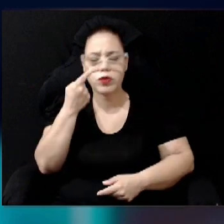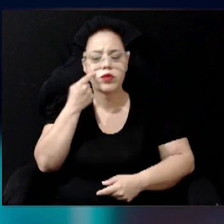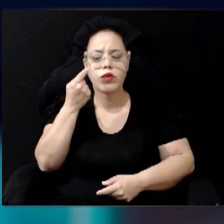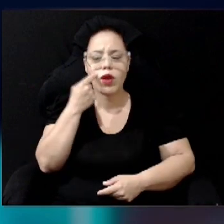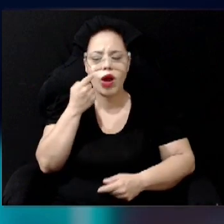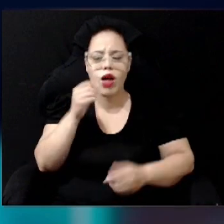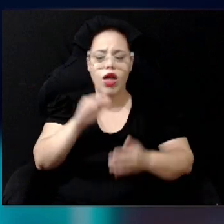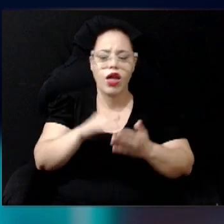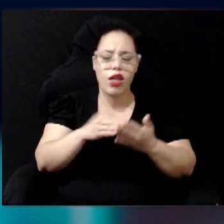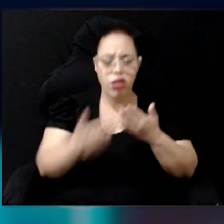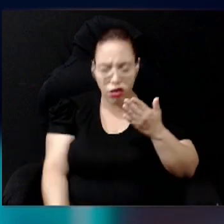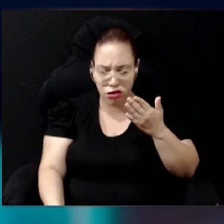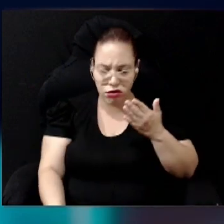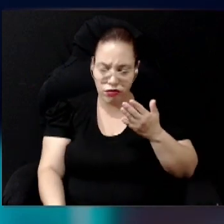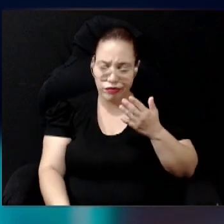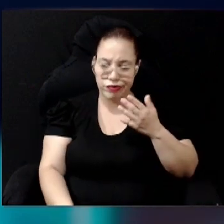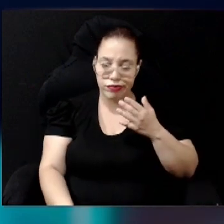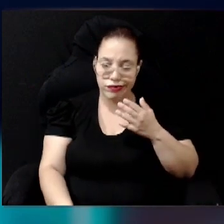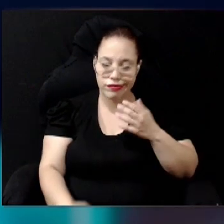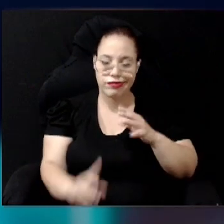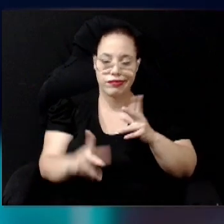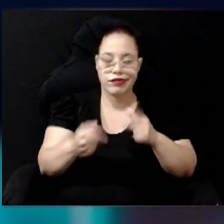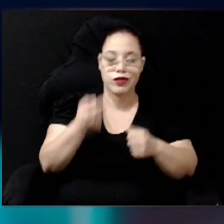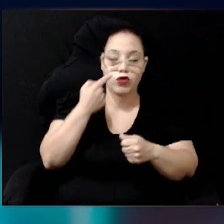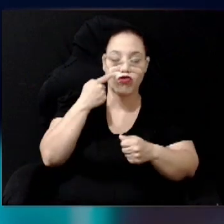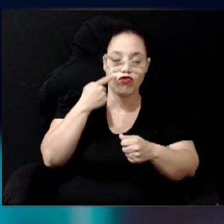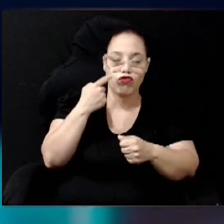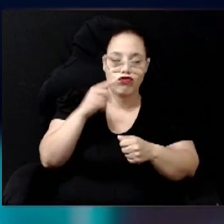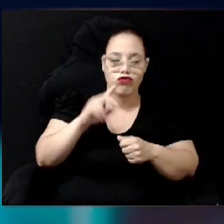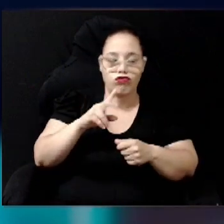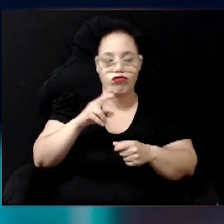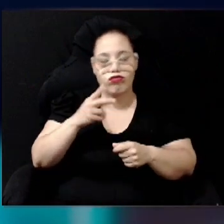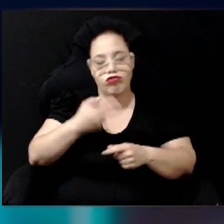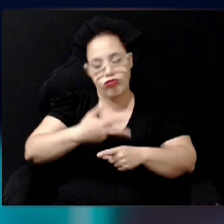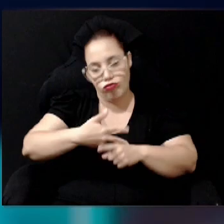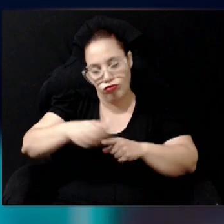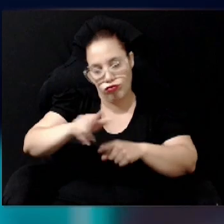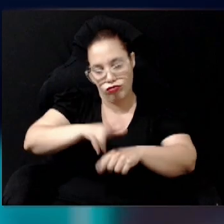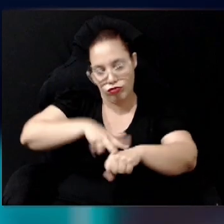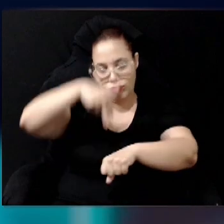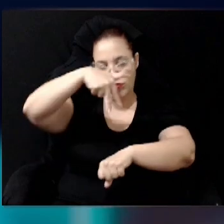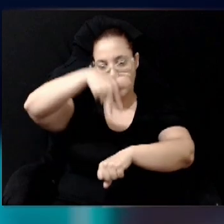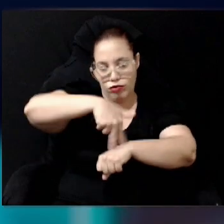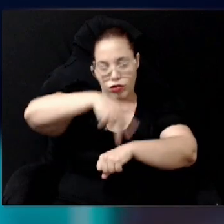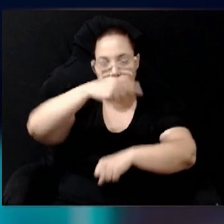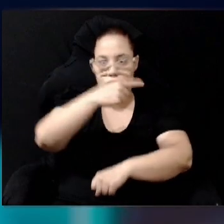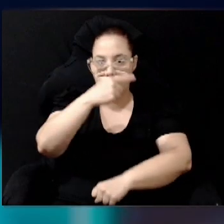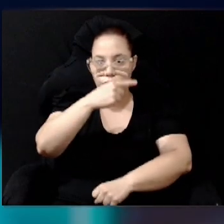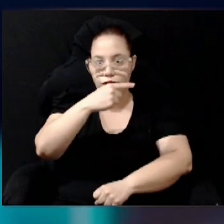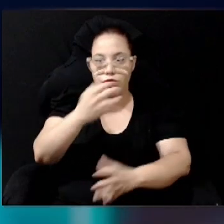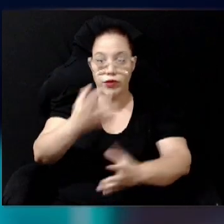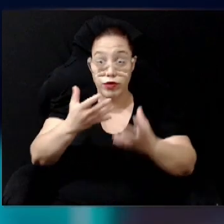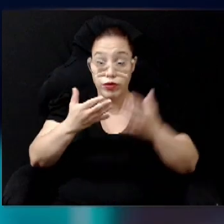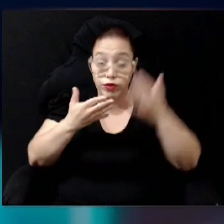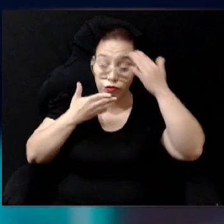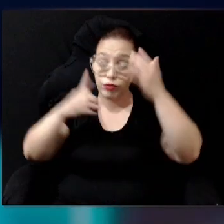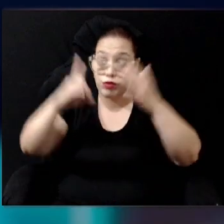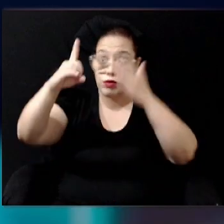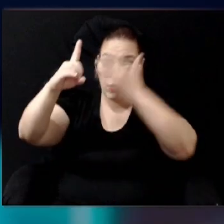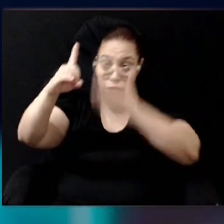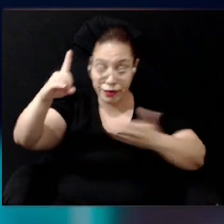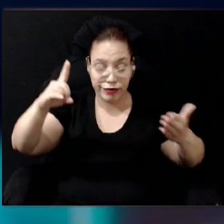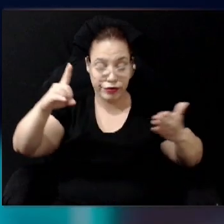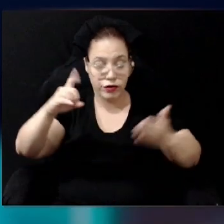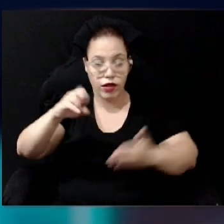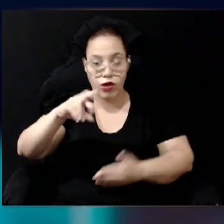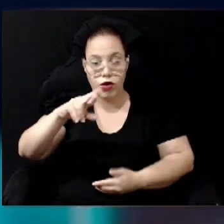deles, mas, contudo, eu vi todas o levantar dele. E eu quero agradecer a Deus pela vida do Igor, porque